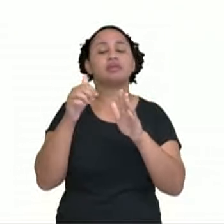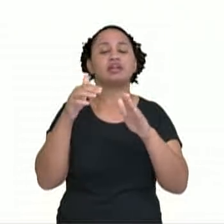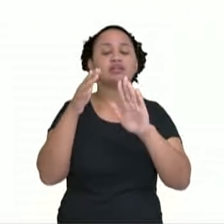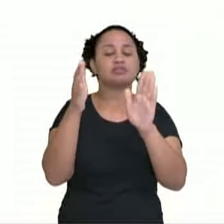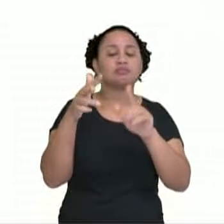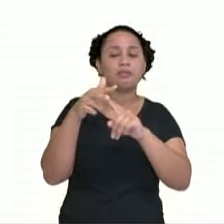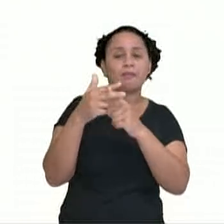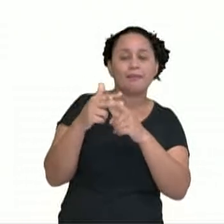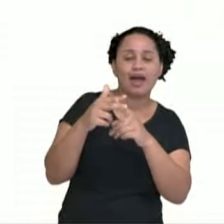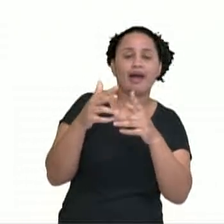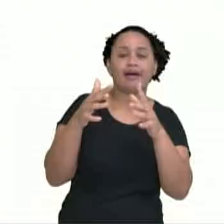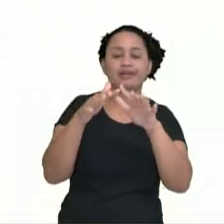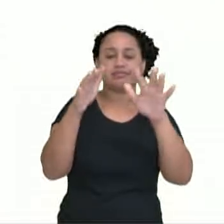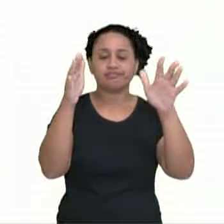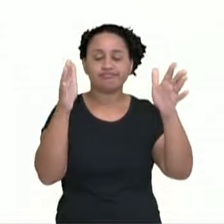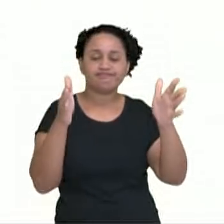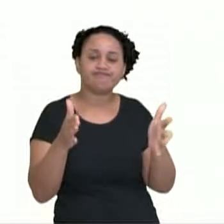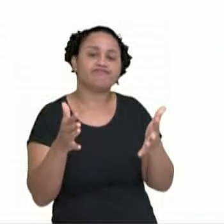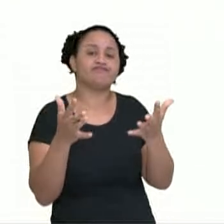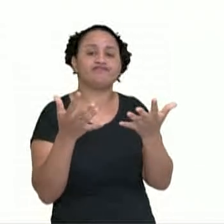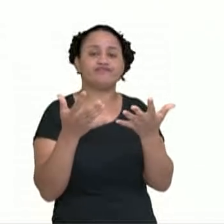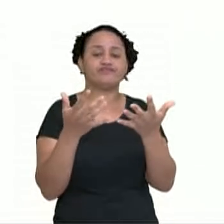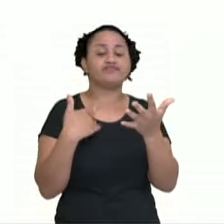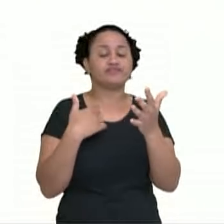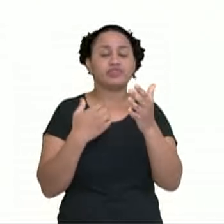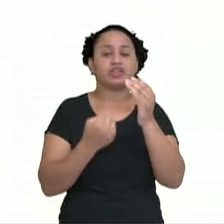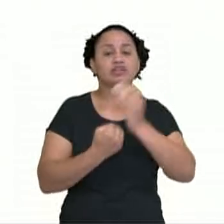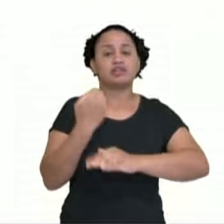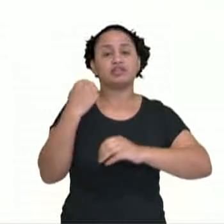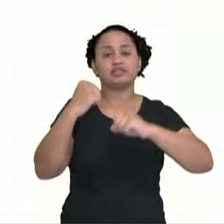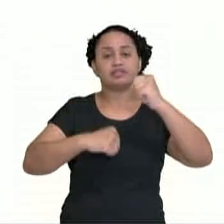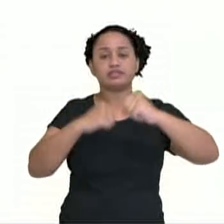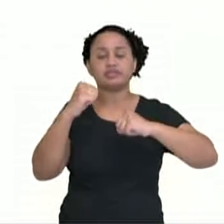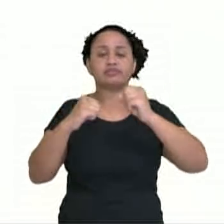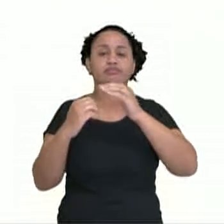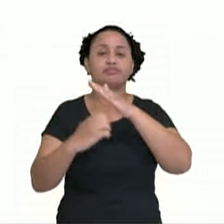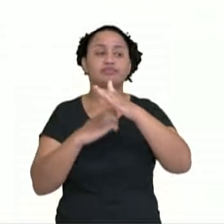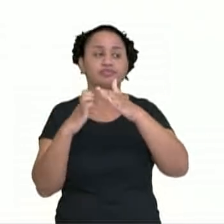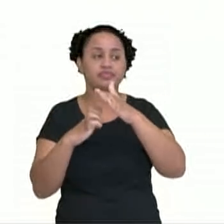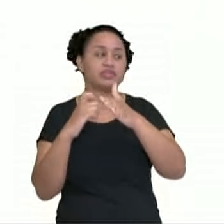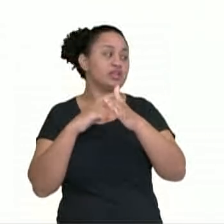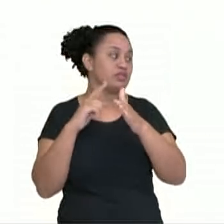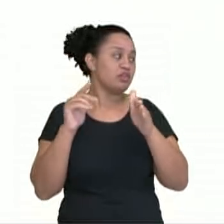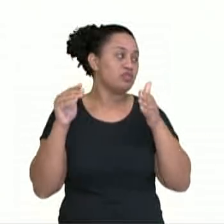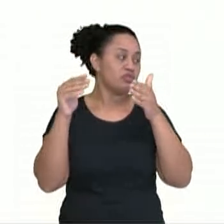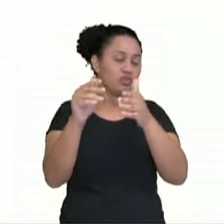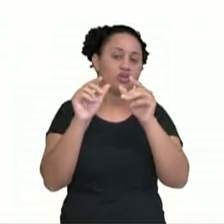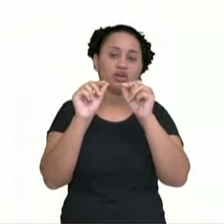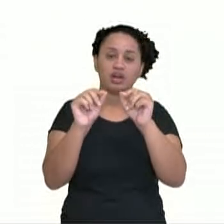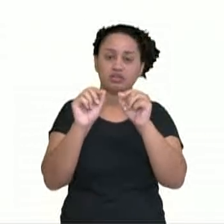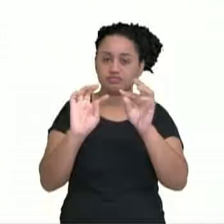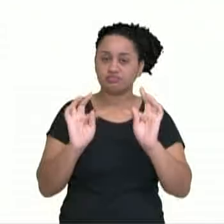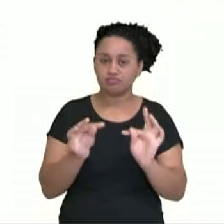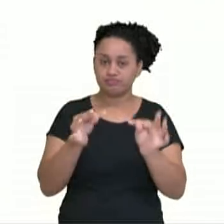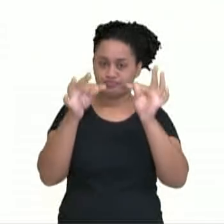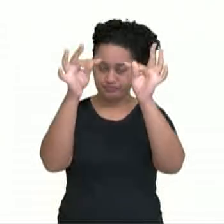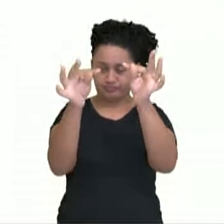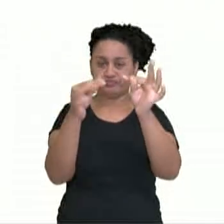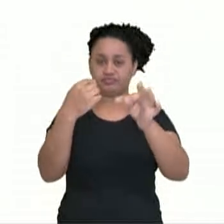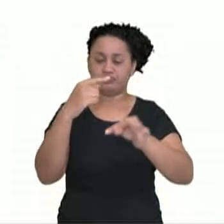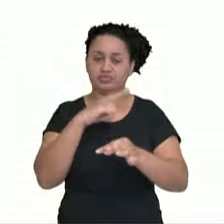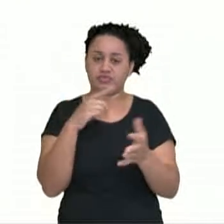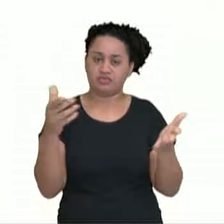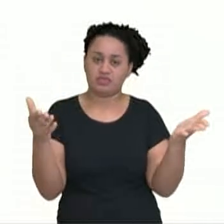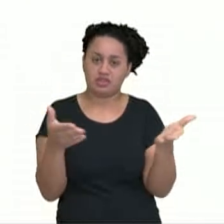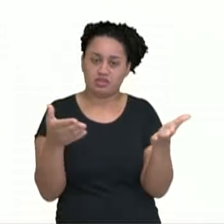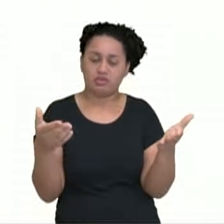máquinas e o surgimento dessa indústria que vai acabar culminando nessa alta tecnologia que nós vivemos